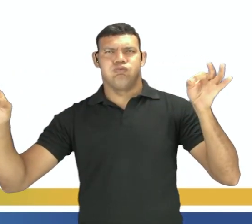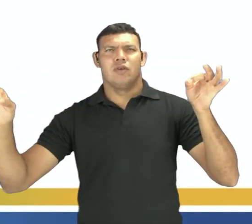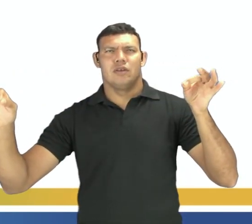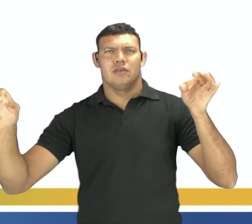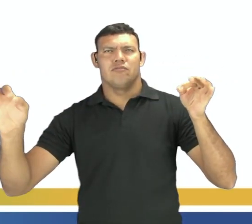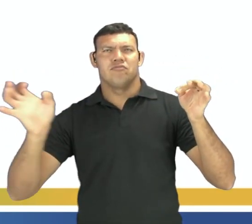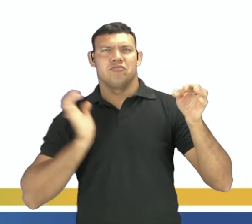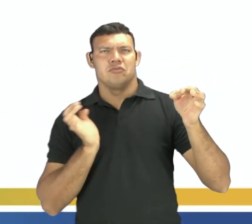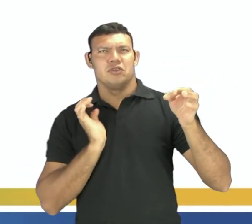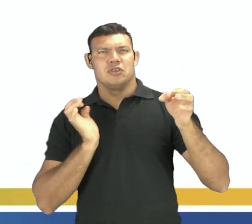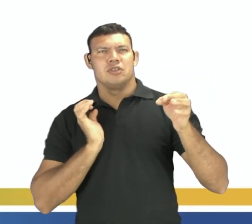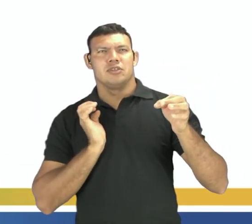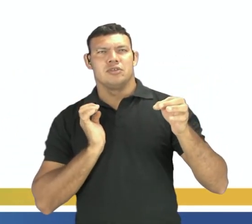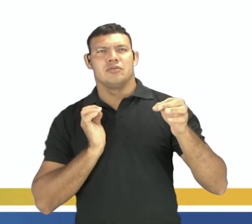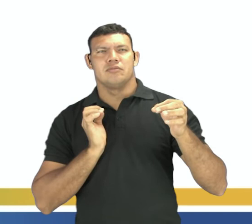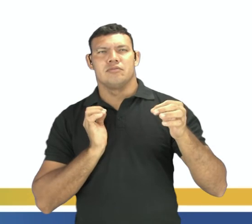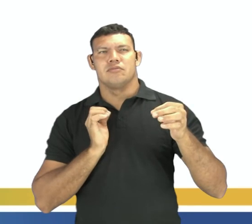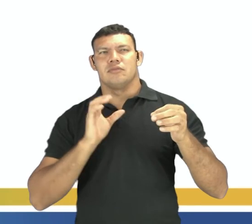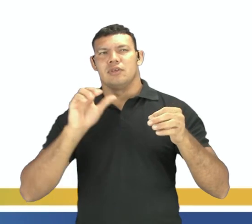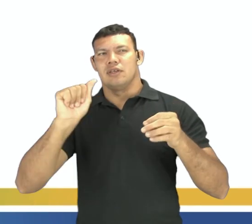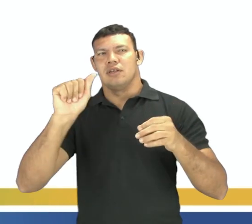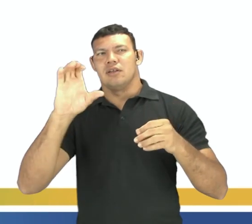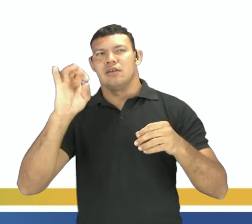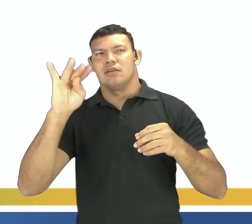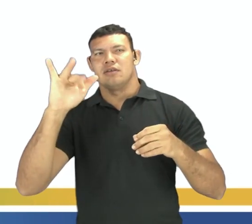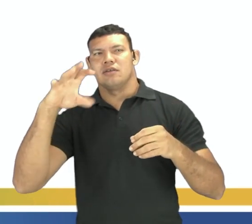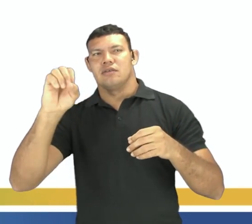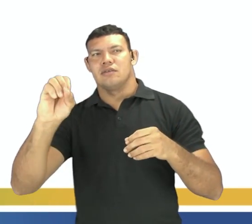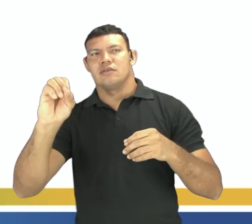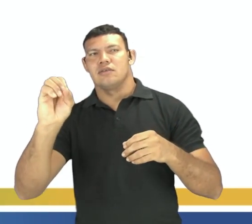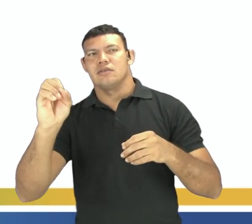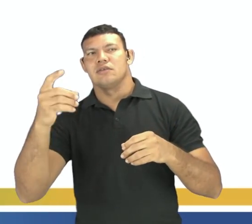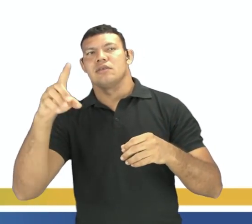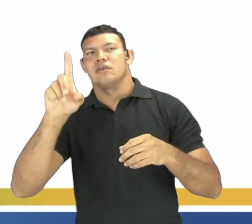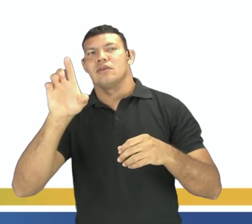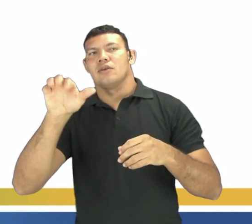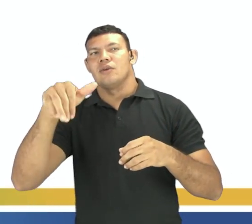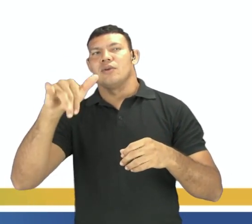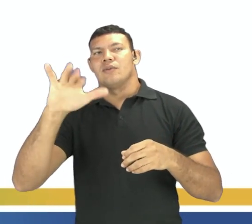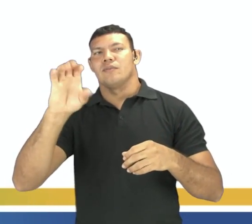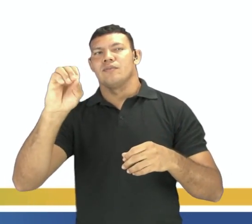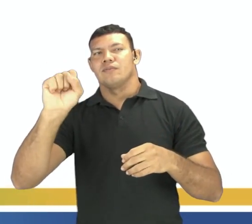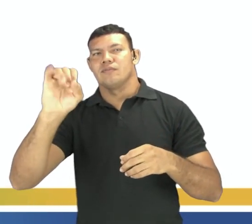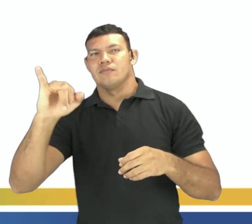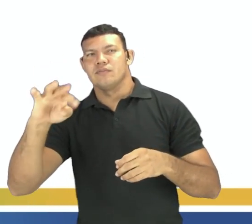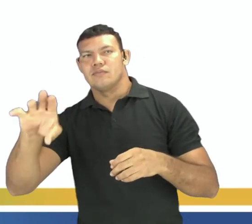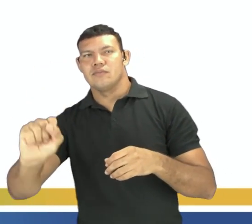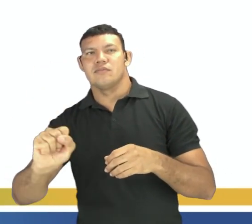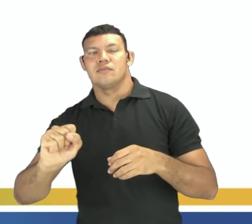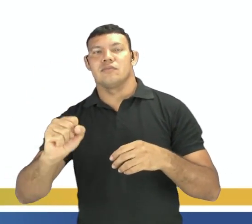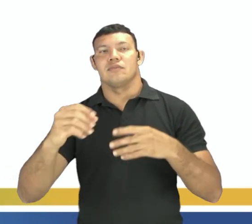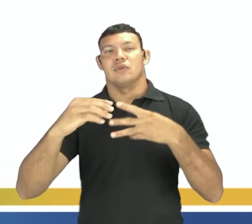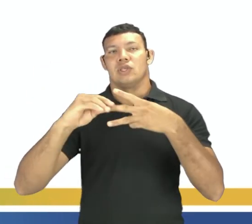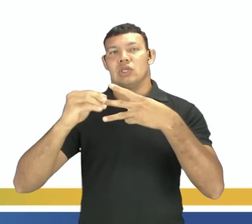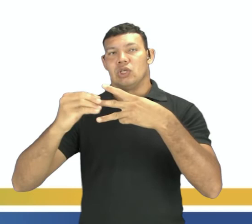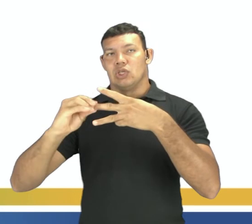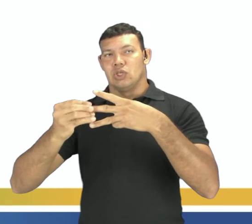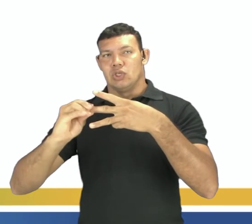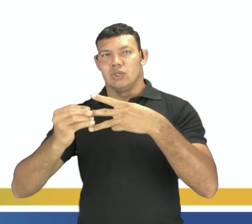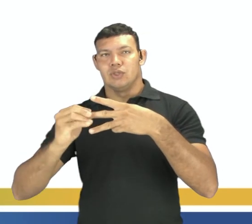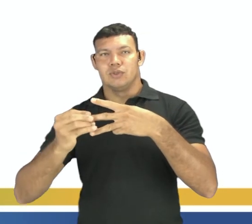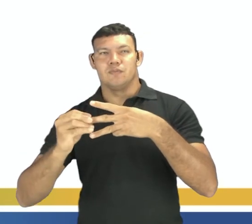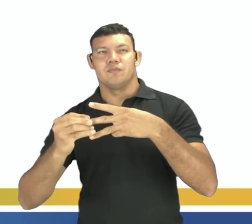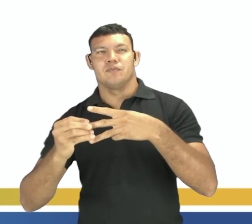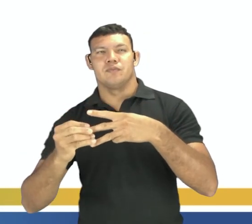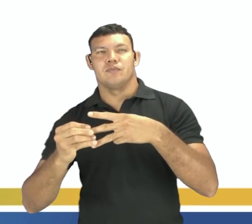na substância intercelular que se apresenta em estado líquido. E por último, nós temos diversos tipos